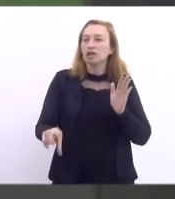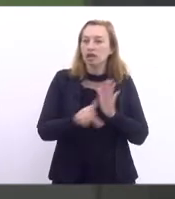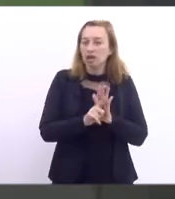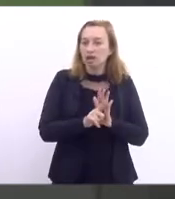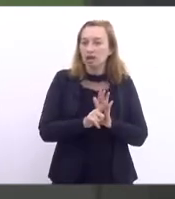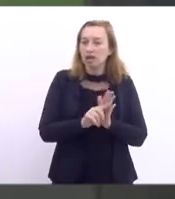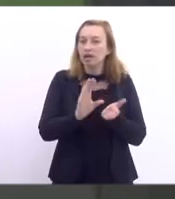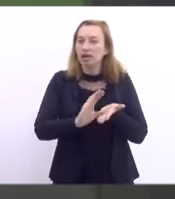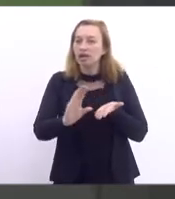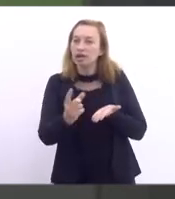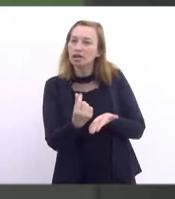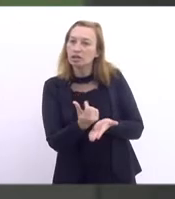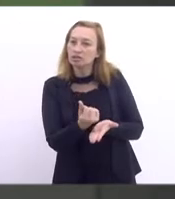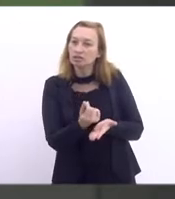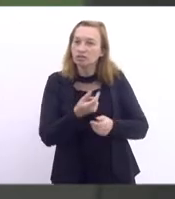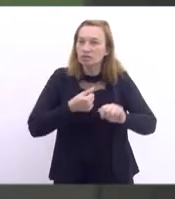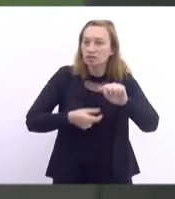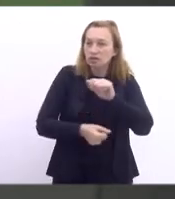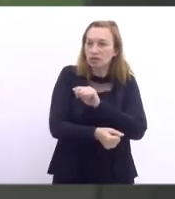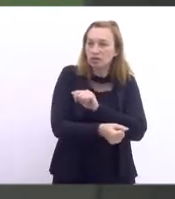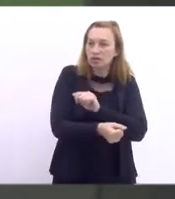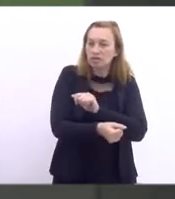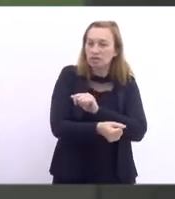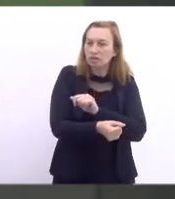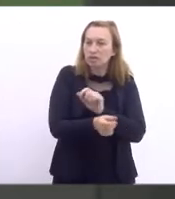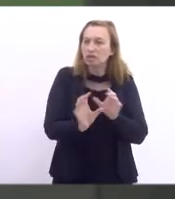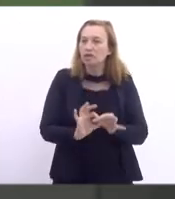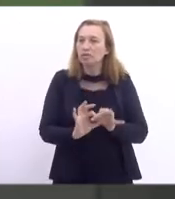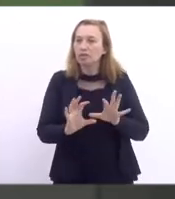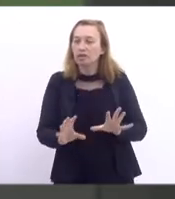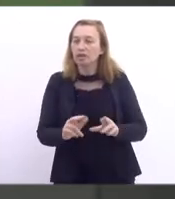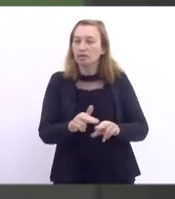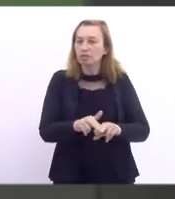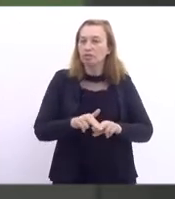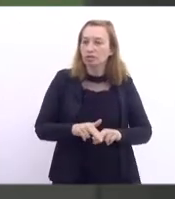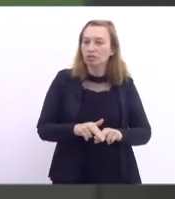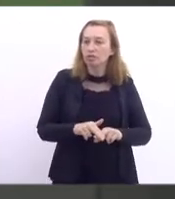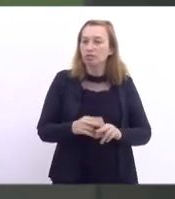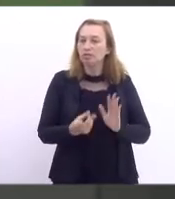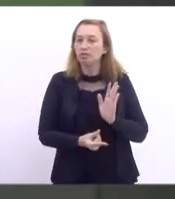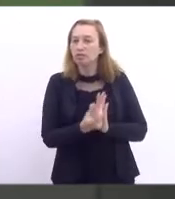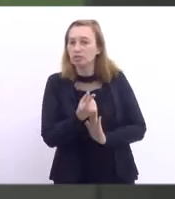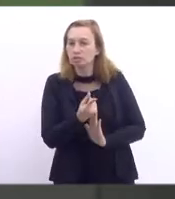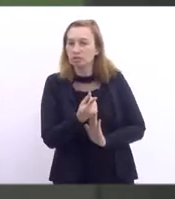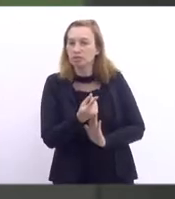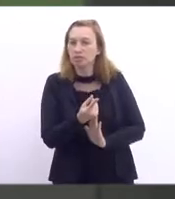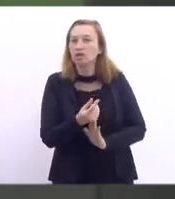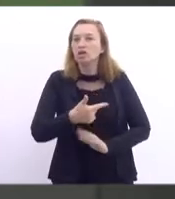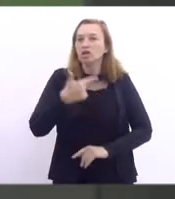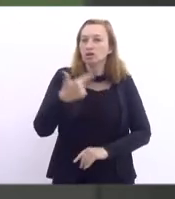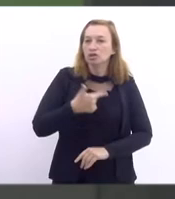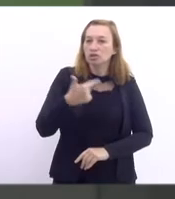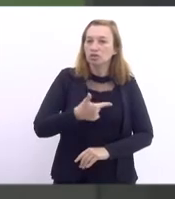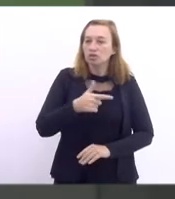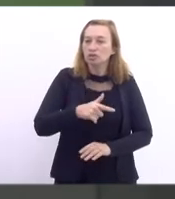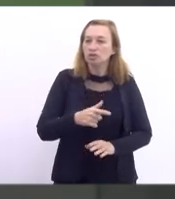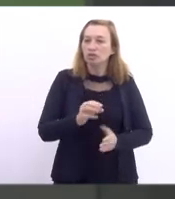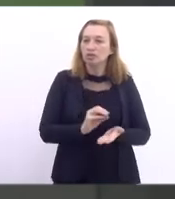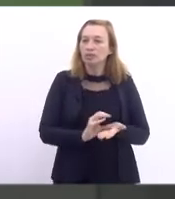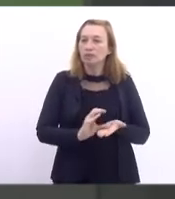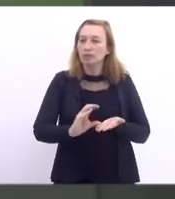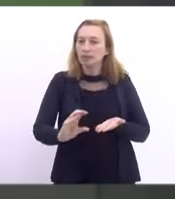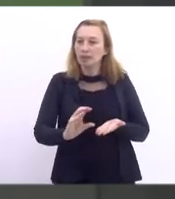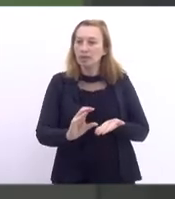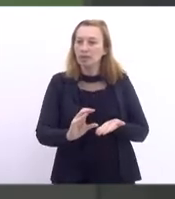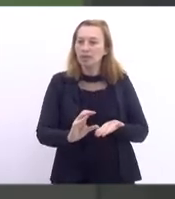recursos provenientes de financiamentos concedidos por isso são financeira e dois aplicação e finalidade diversa